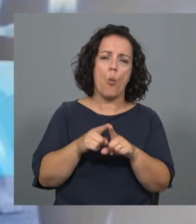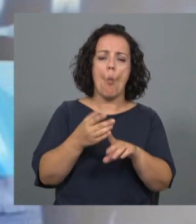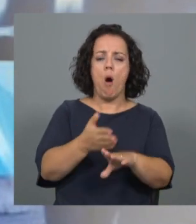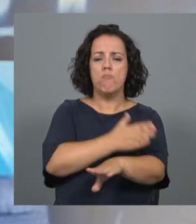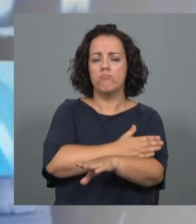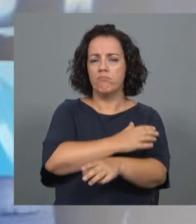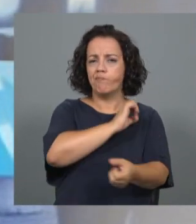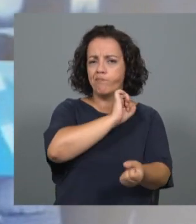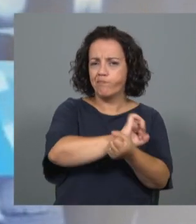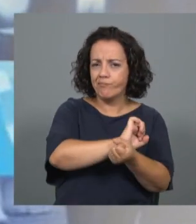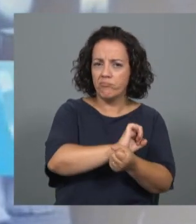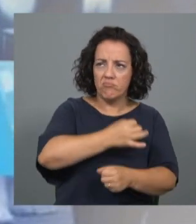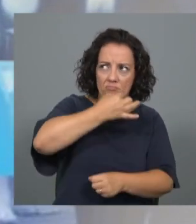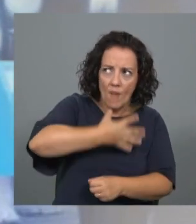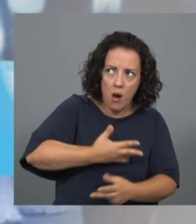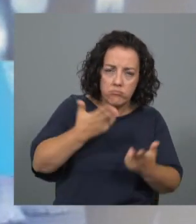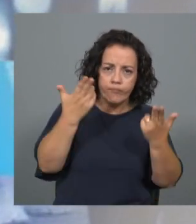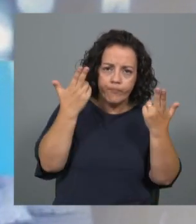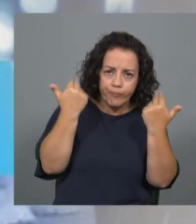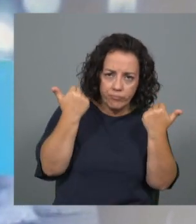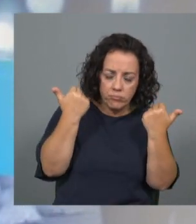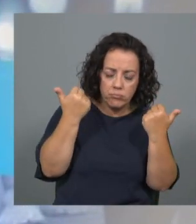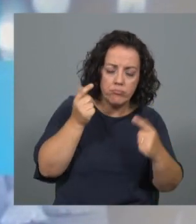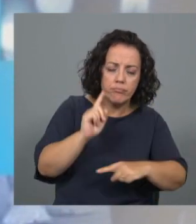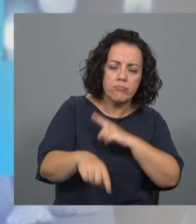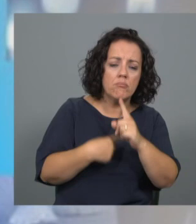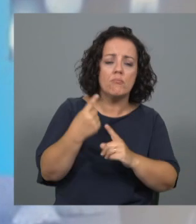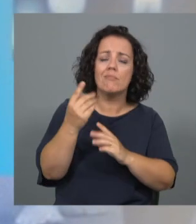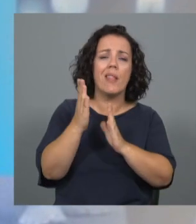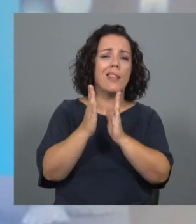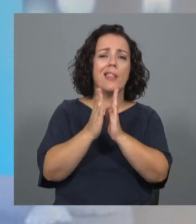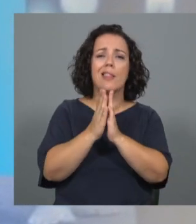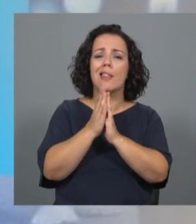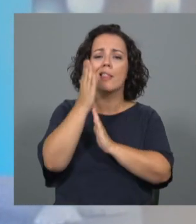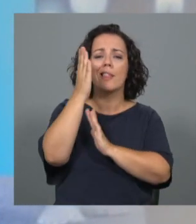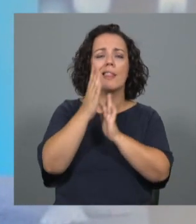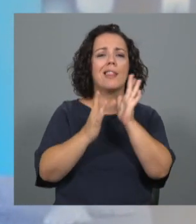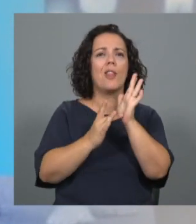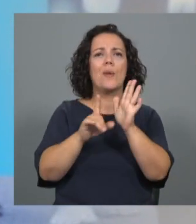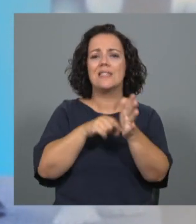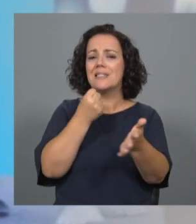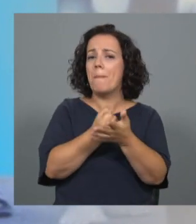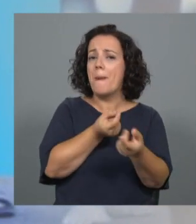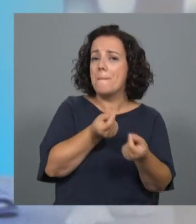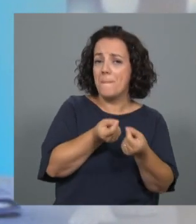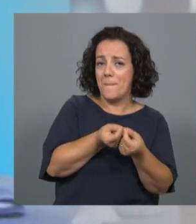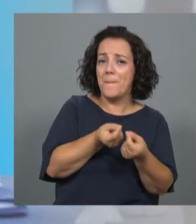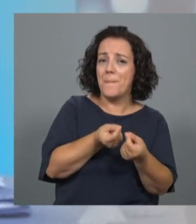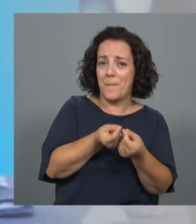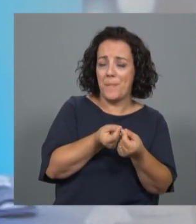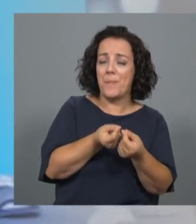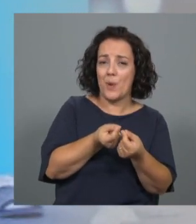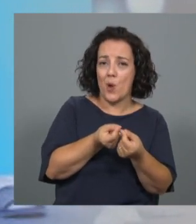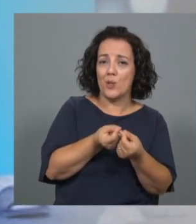prisão, de subjugação, mas Deus é esta presença que está sempre junto, que está sempre próximo,